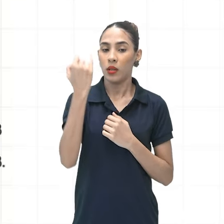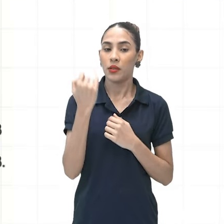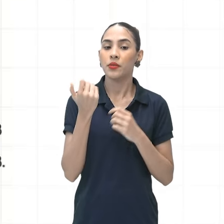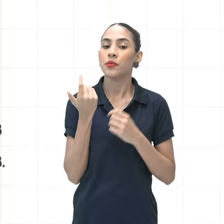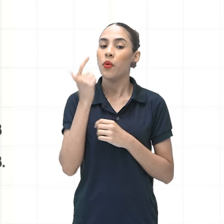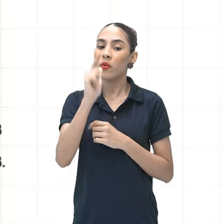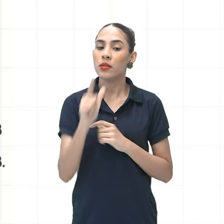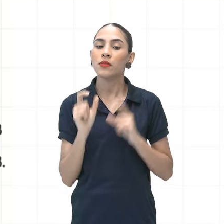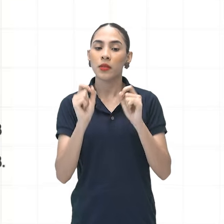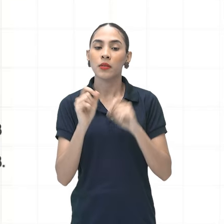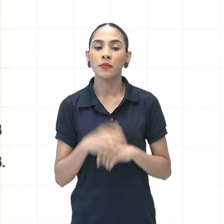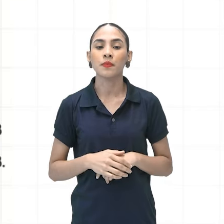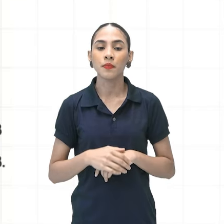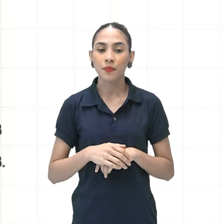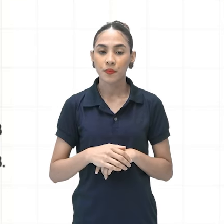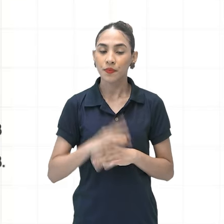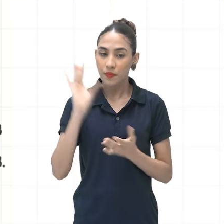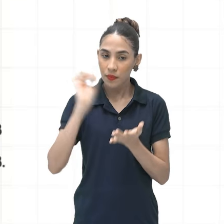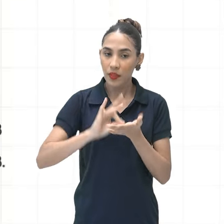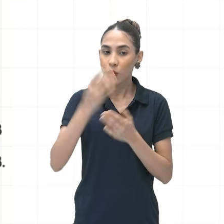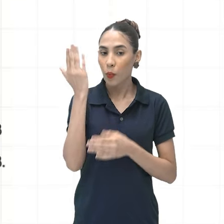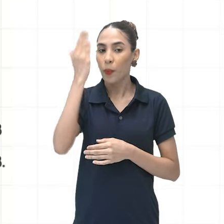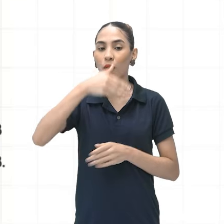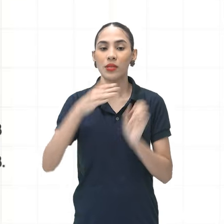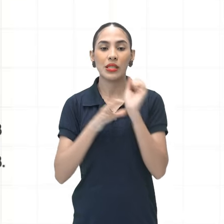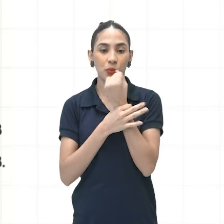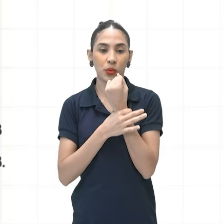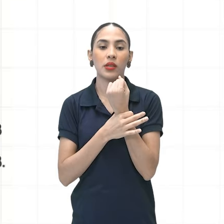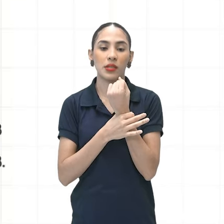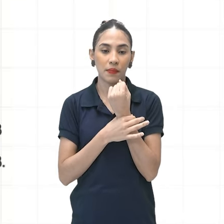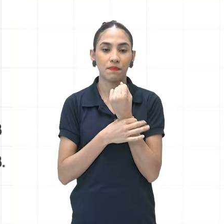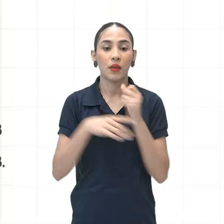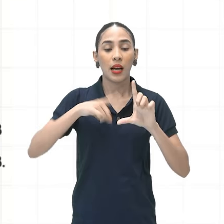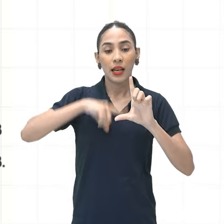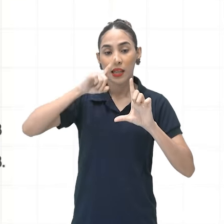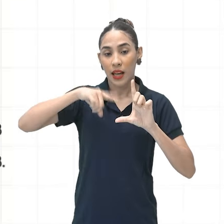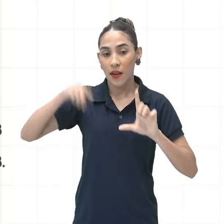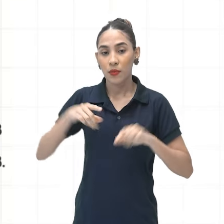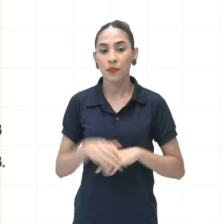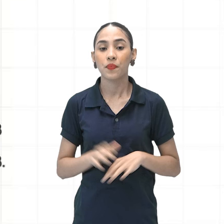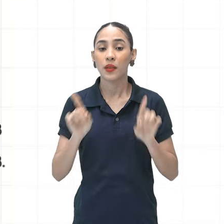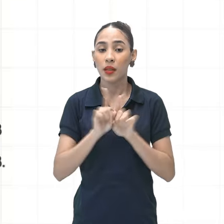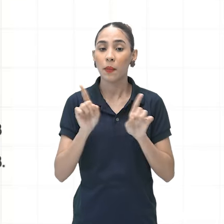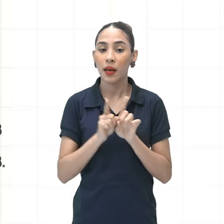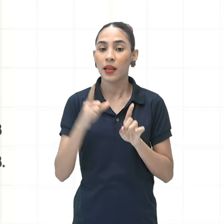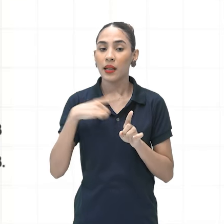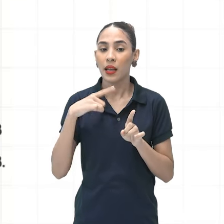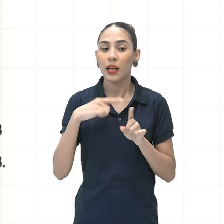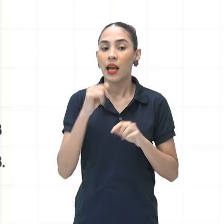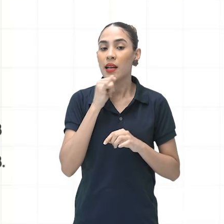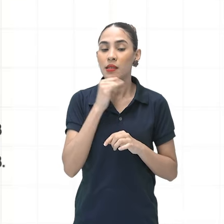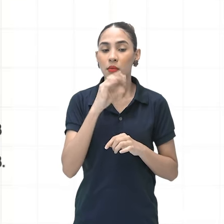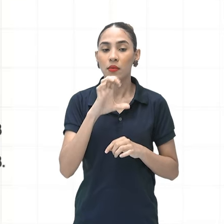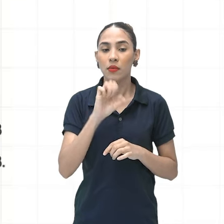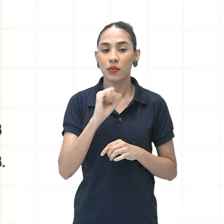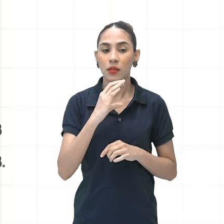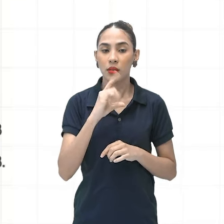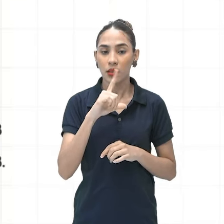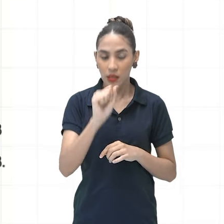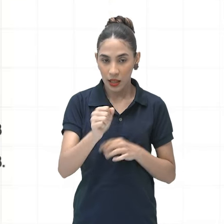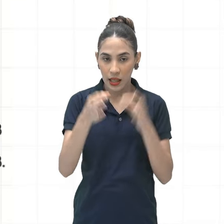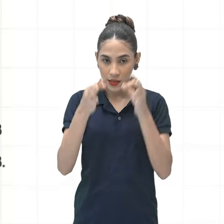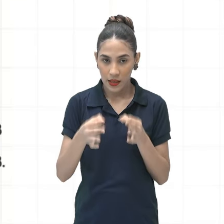gente ter a veracidade do gráfico, certo? Também tem a escala certa nas comparações e